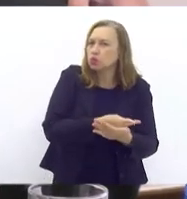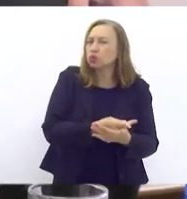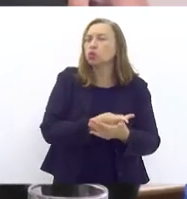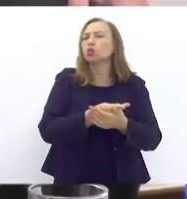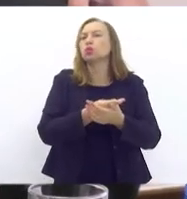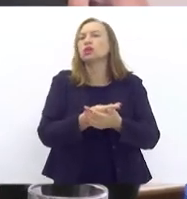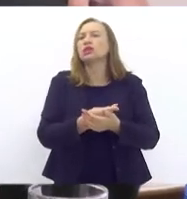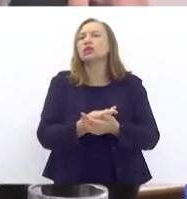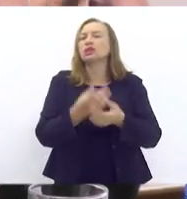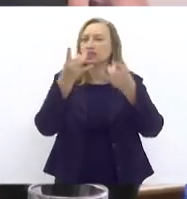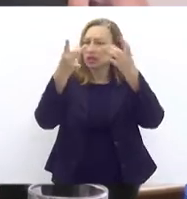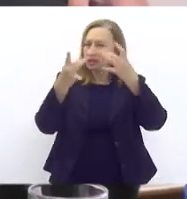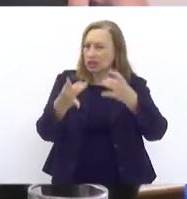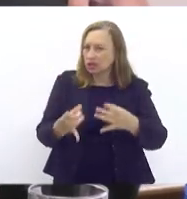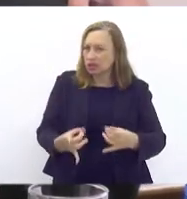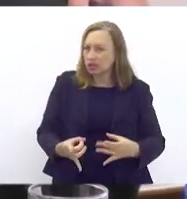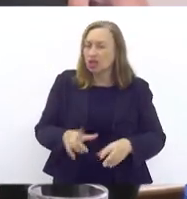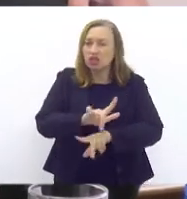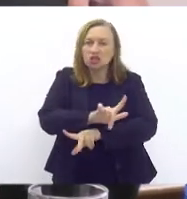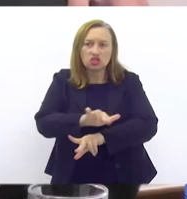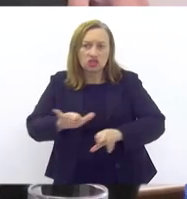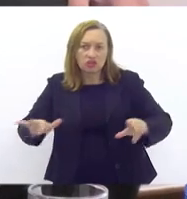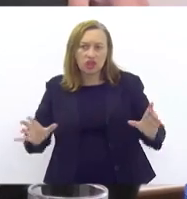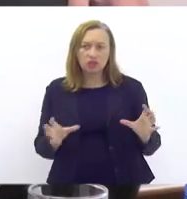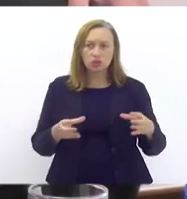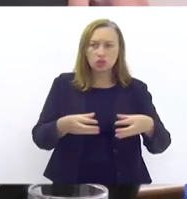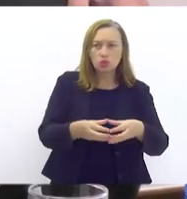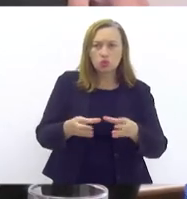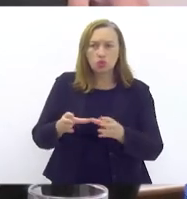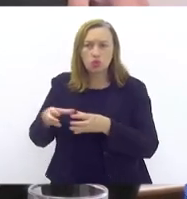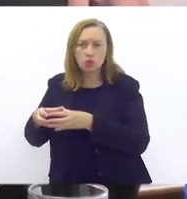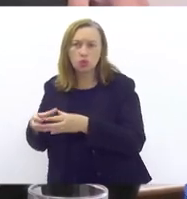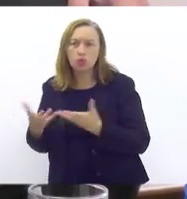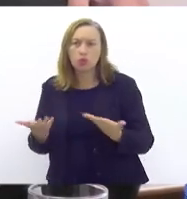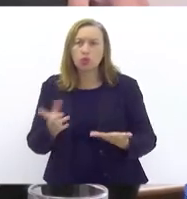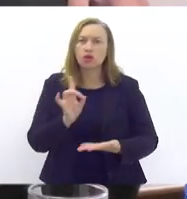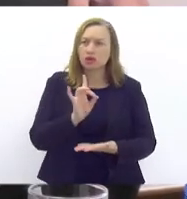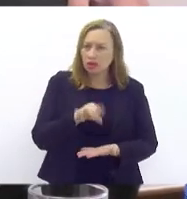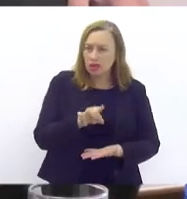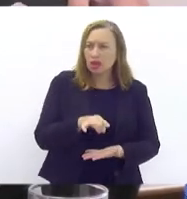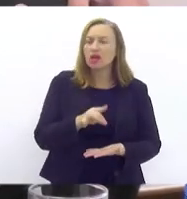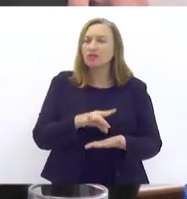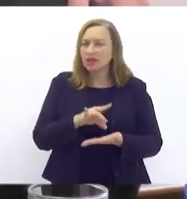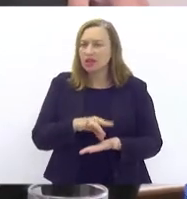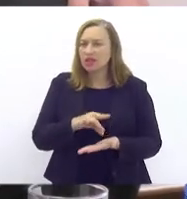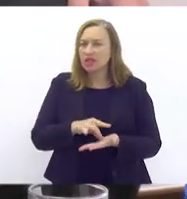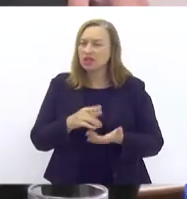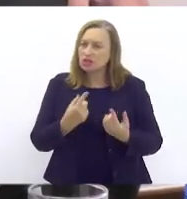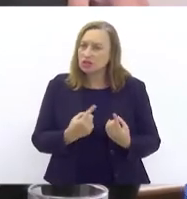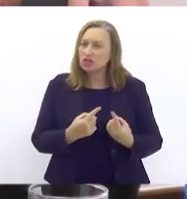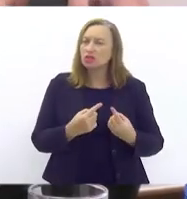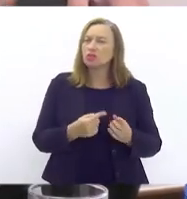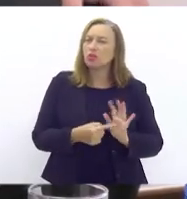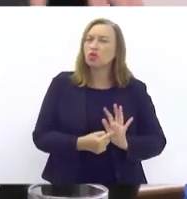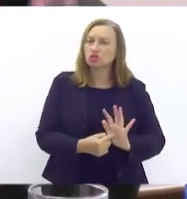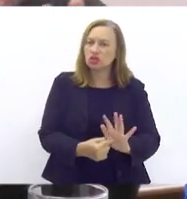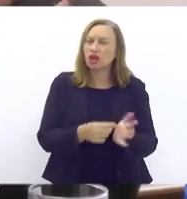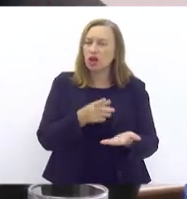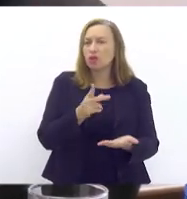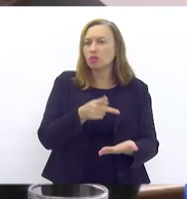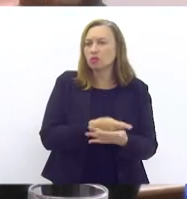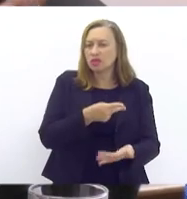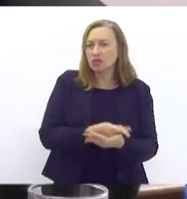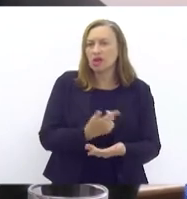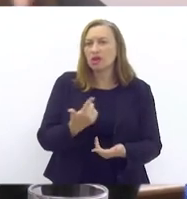explanar isso através das suas diversas comissões de constranger mesmo politicamente isso é em relação aos